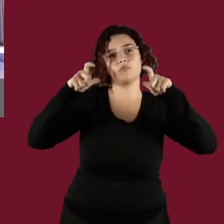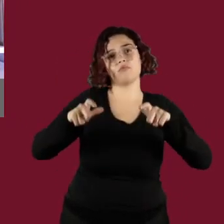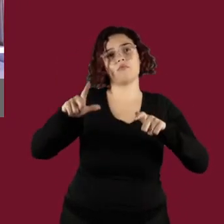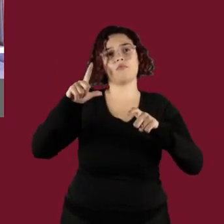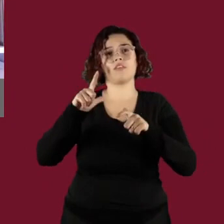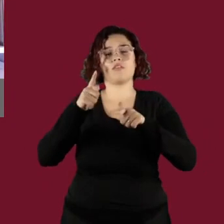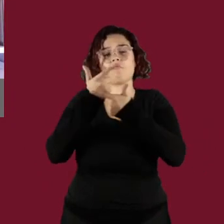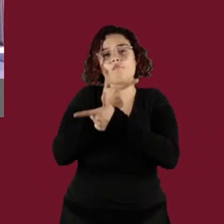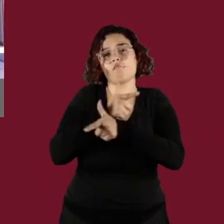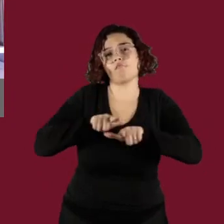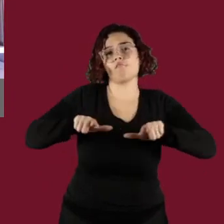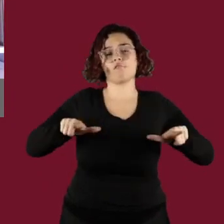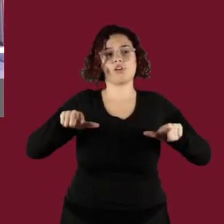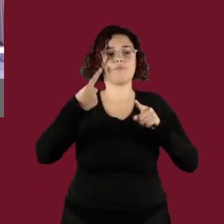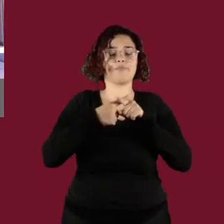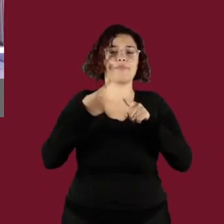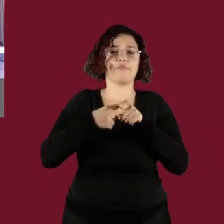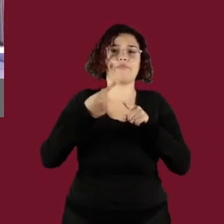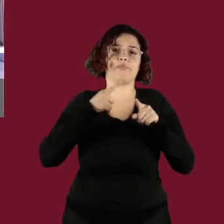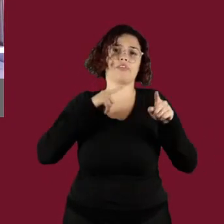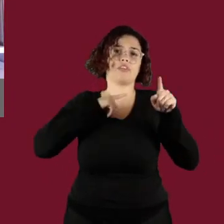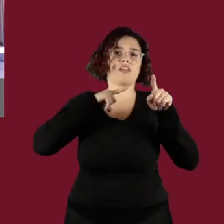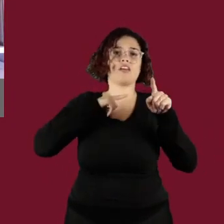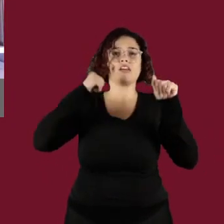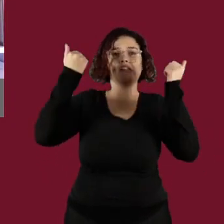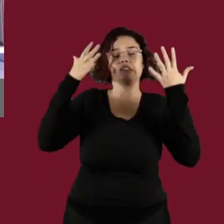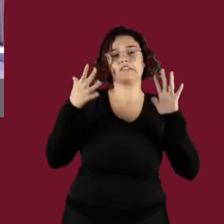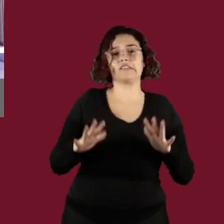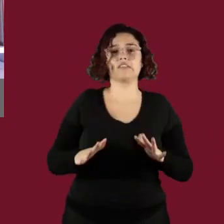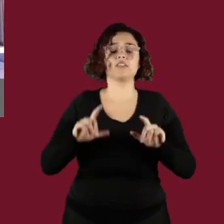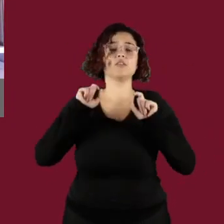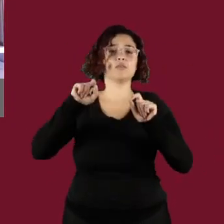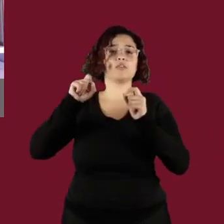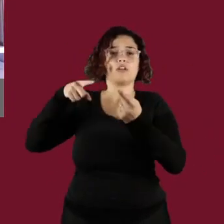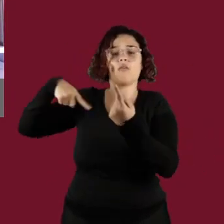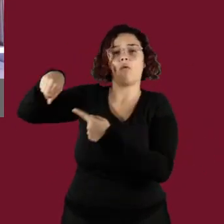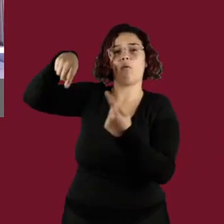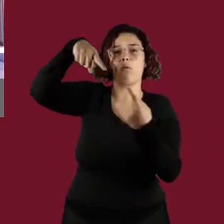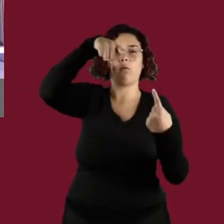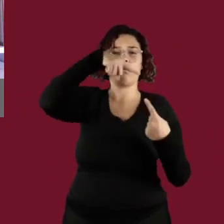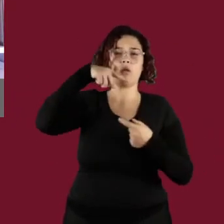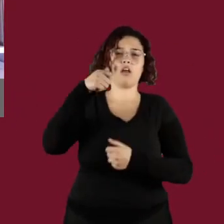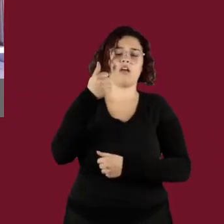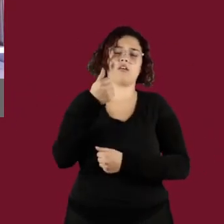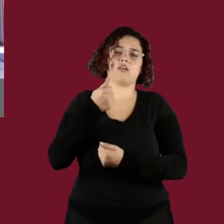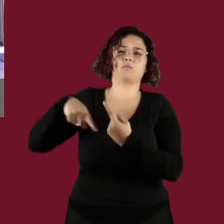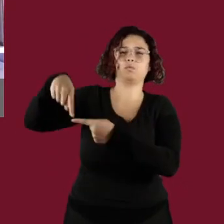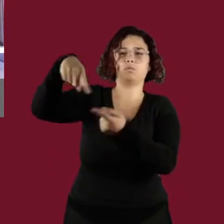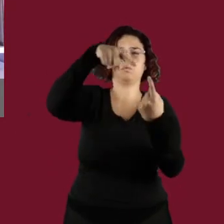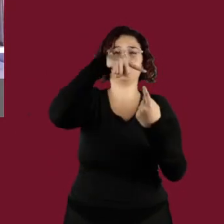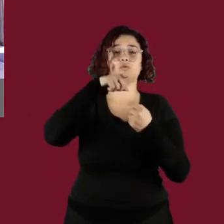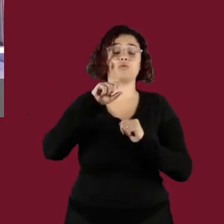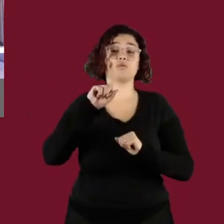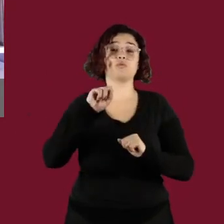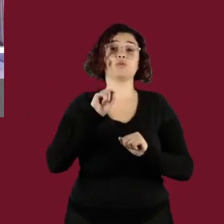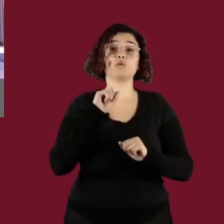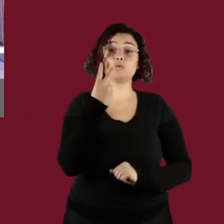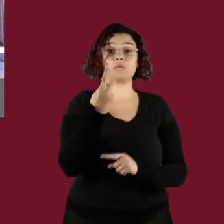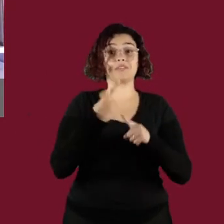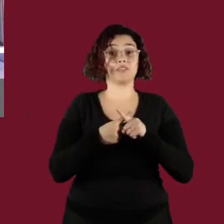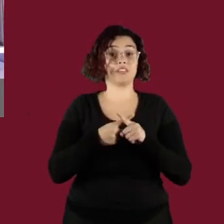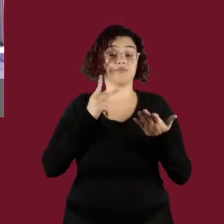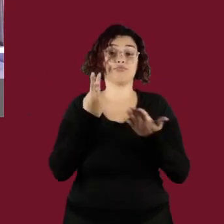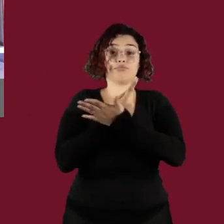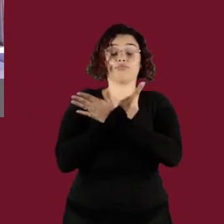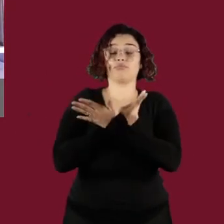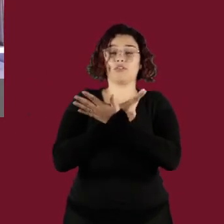teve uma crise, 2 ciclones em pouco tempo, portanto, em 2019. É muito pouco tempo, em 5 semanas. Então, uma